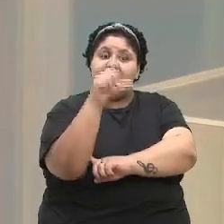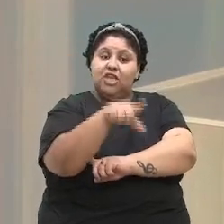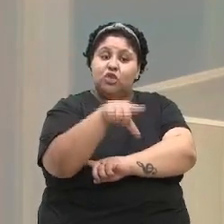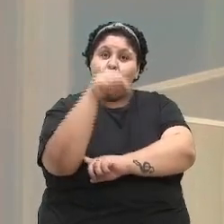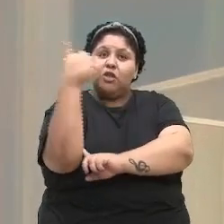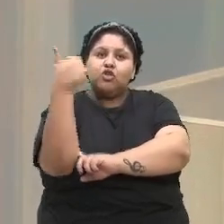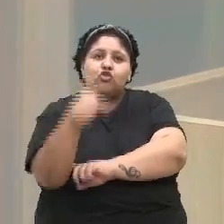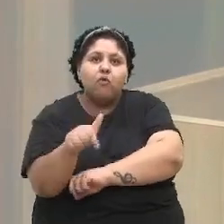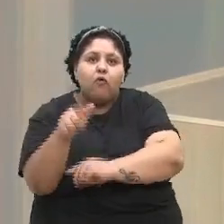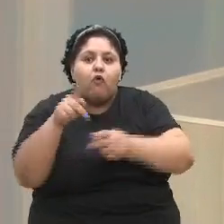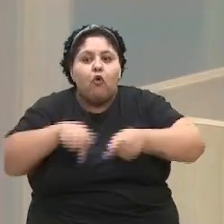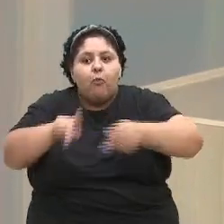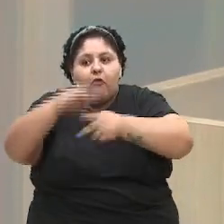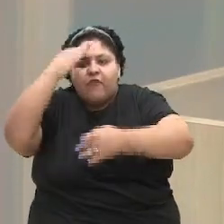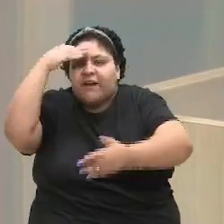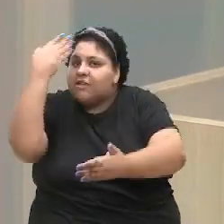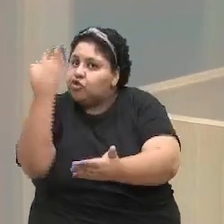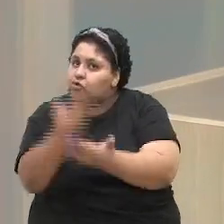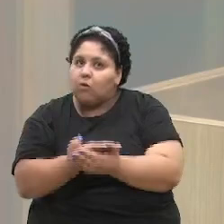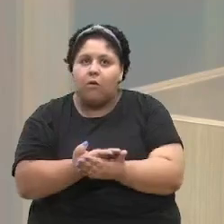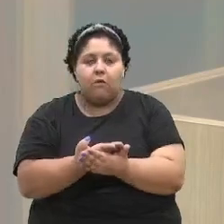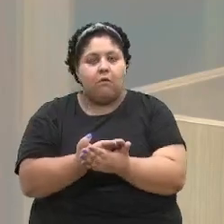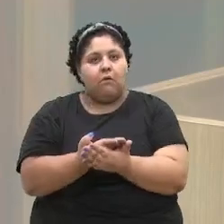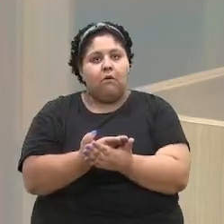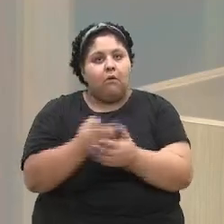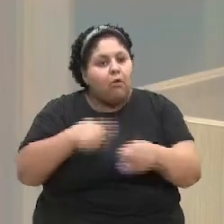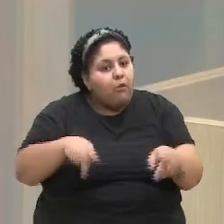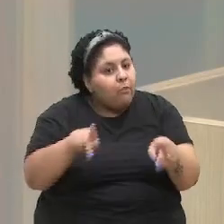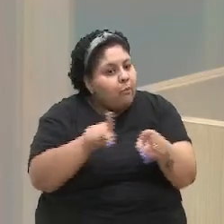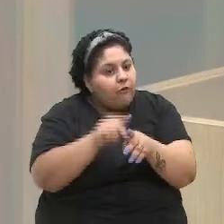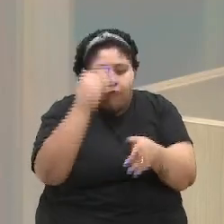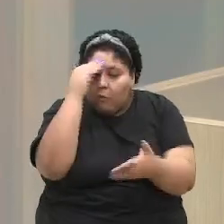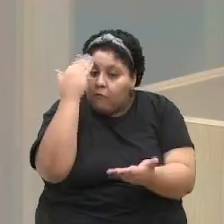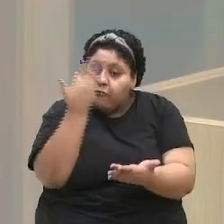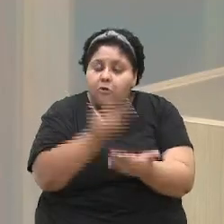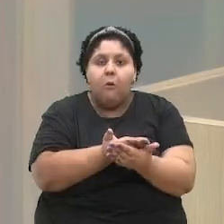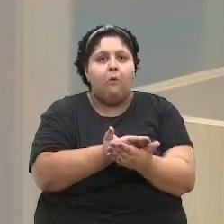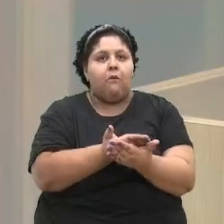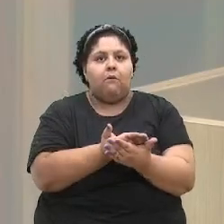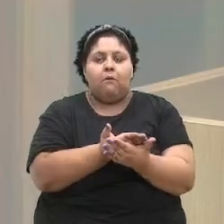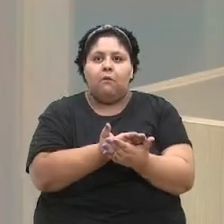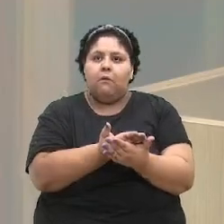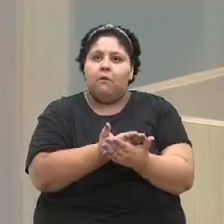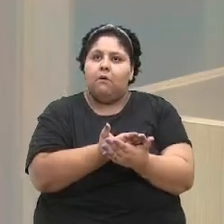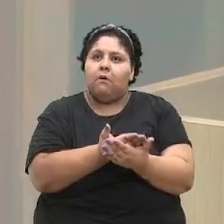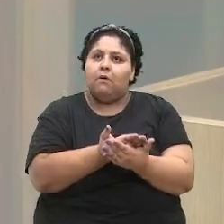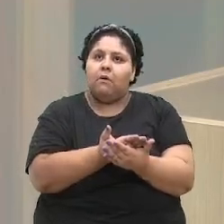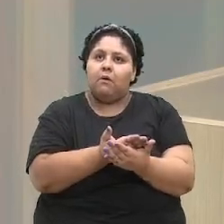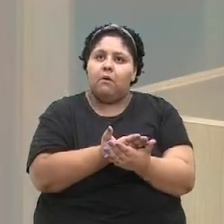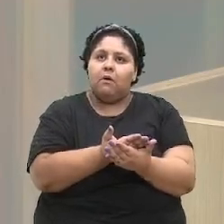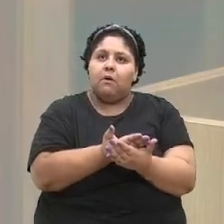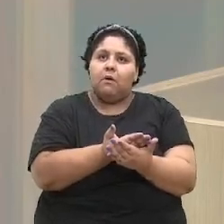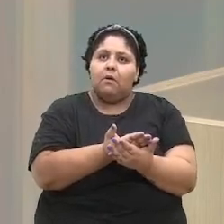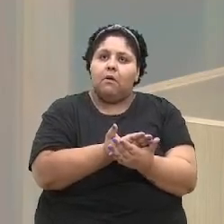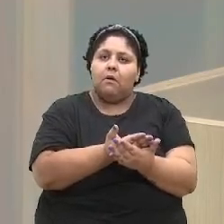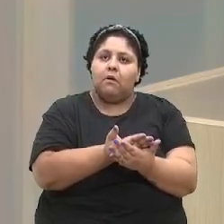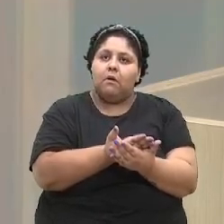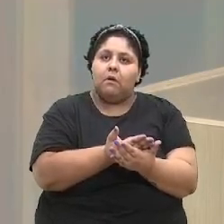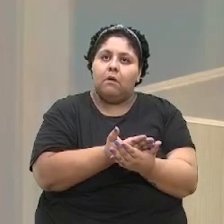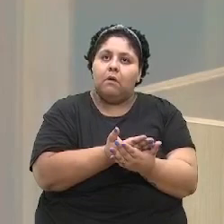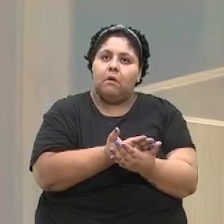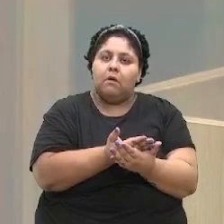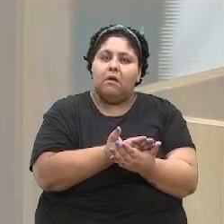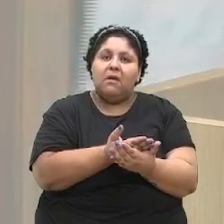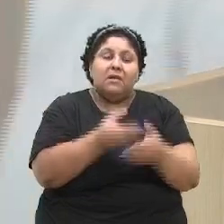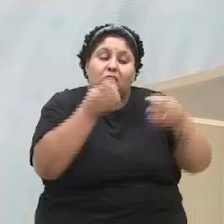acreditou no Senhor o povo confiou no senhor não seja aquele que vai deixar essa